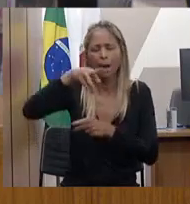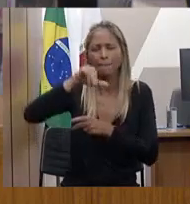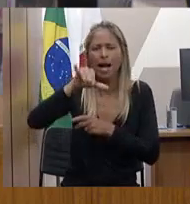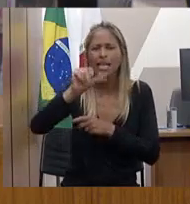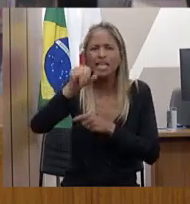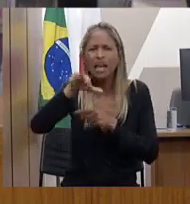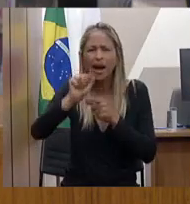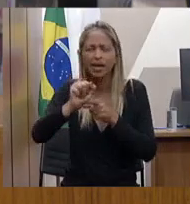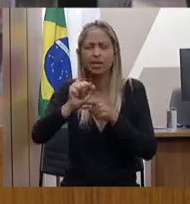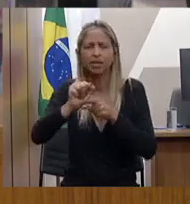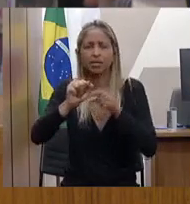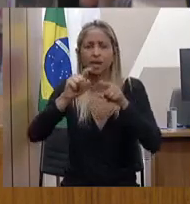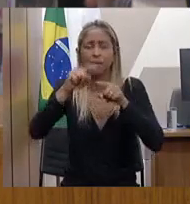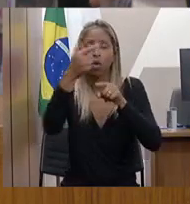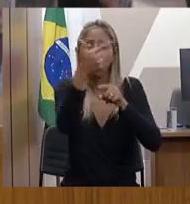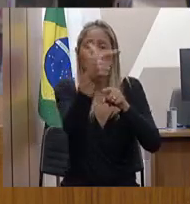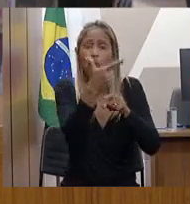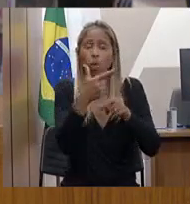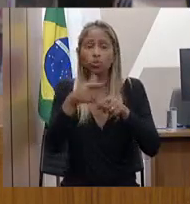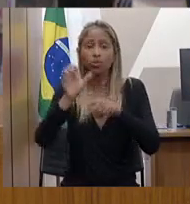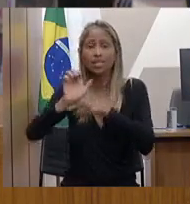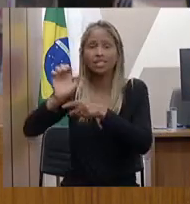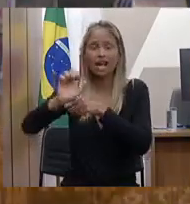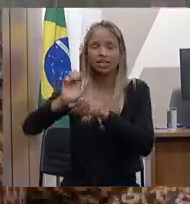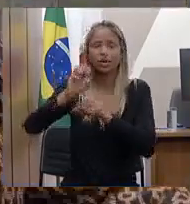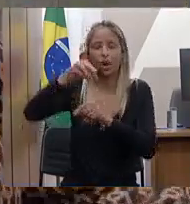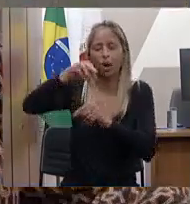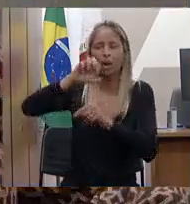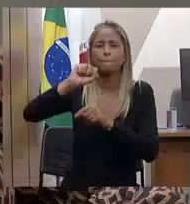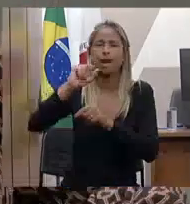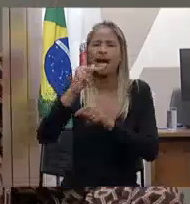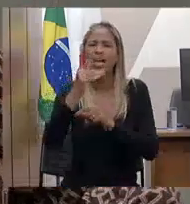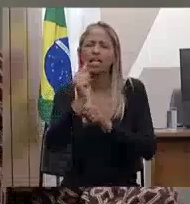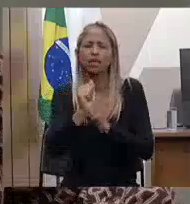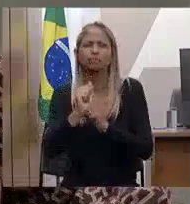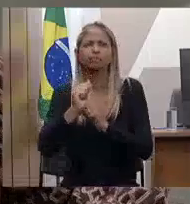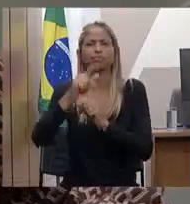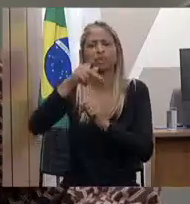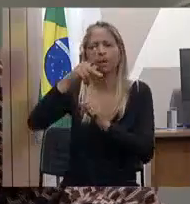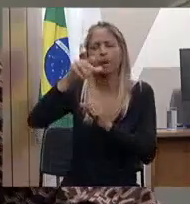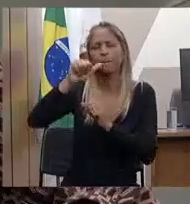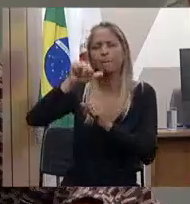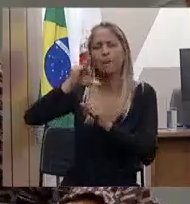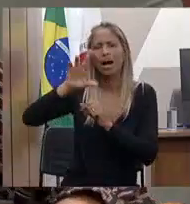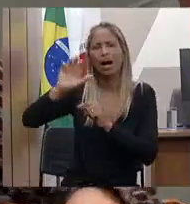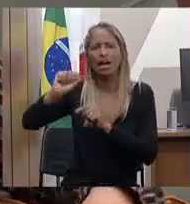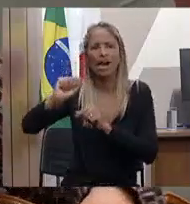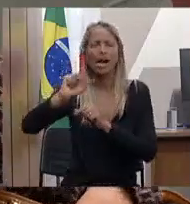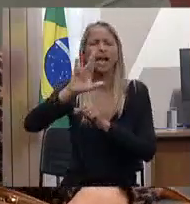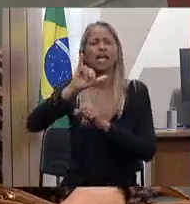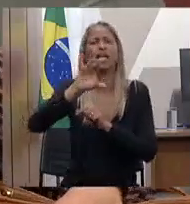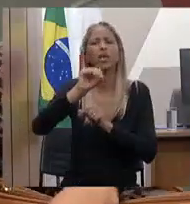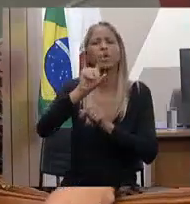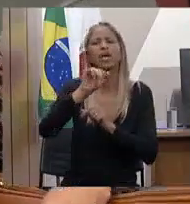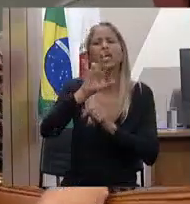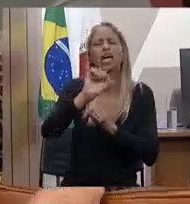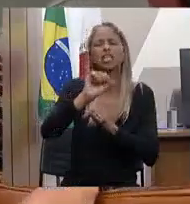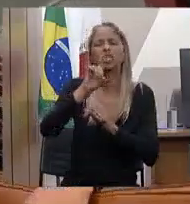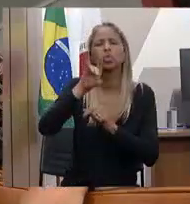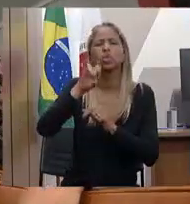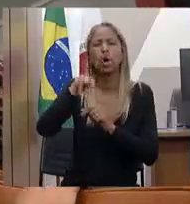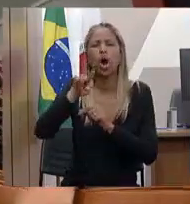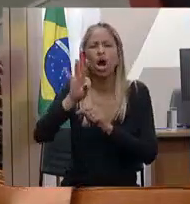mas outros estados como Maranhão como Pará com Rio Grande do Norte tantos outros estados